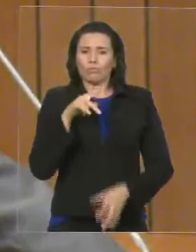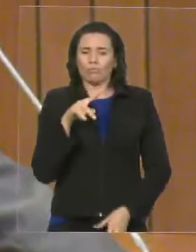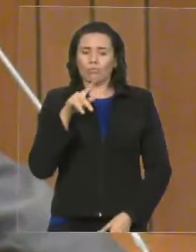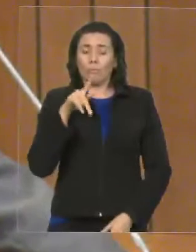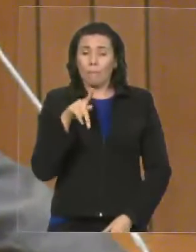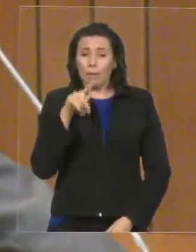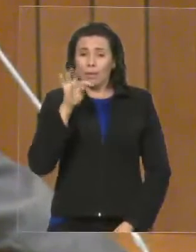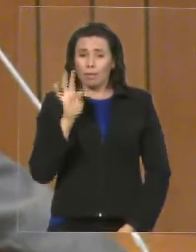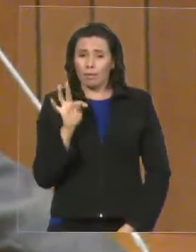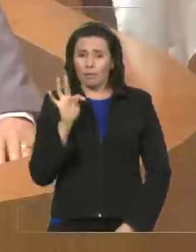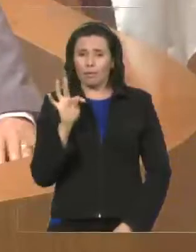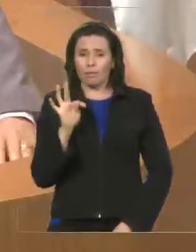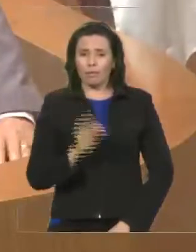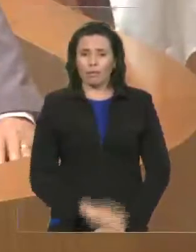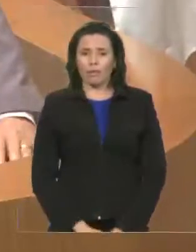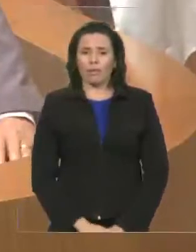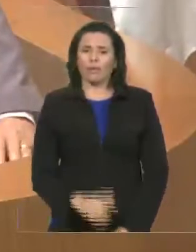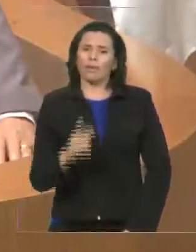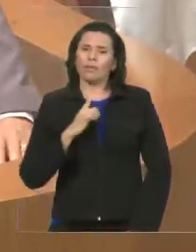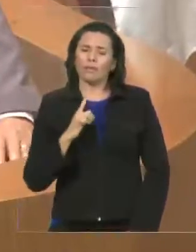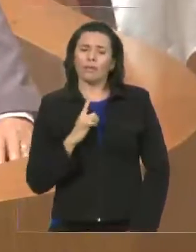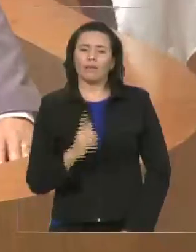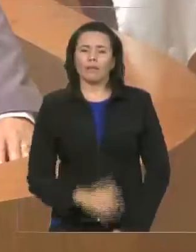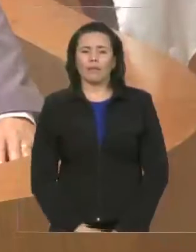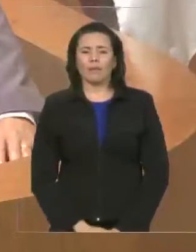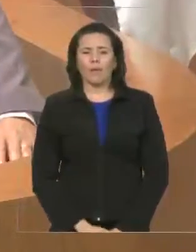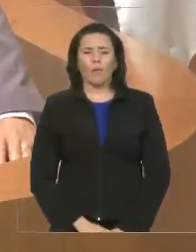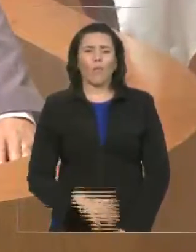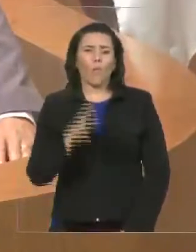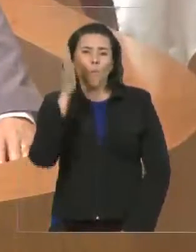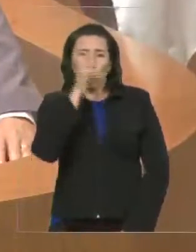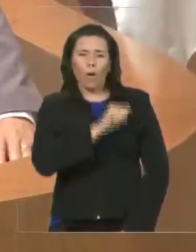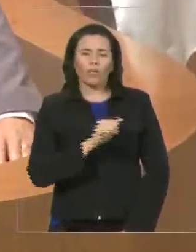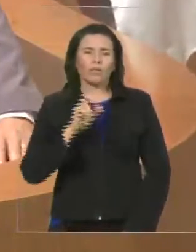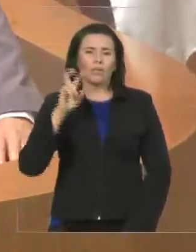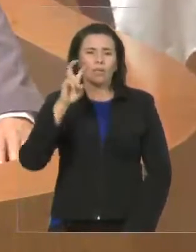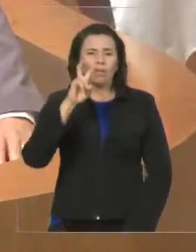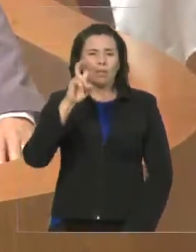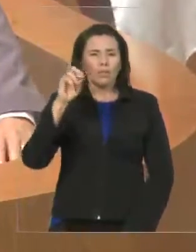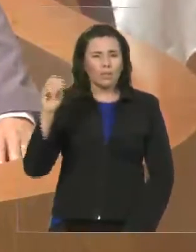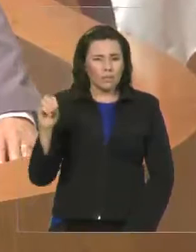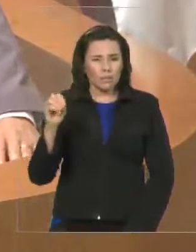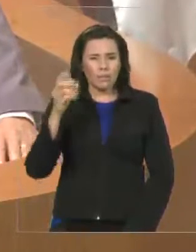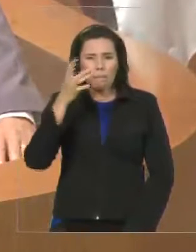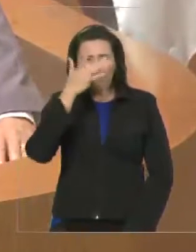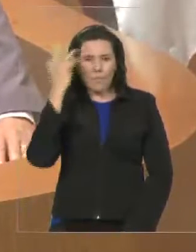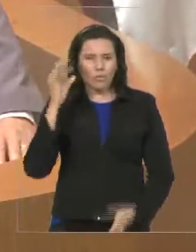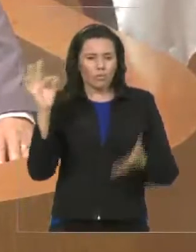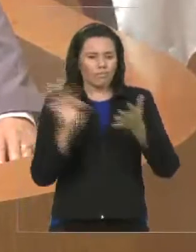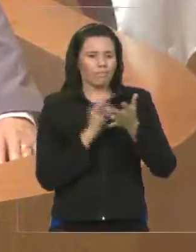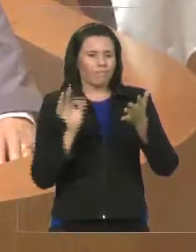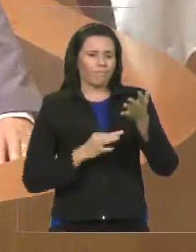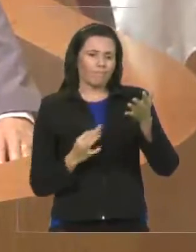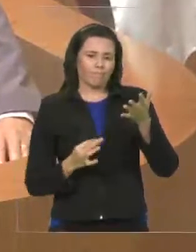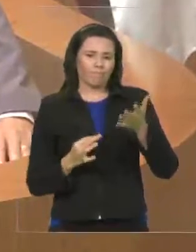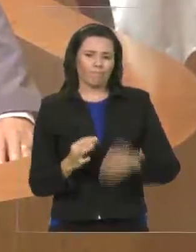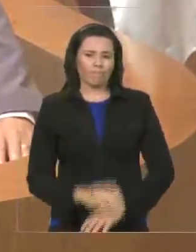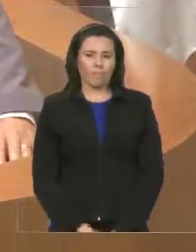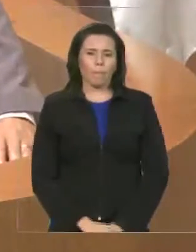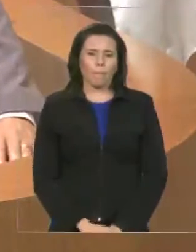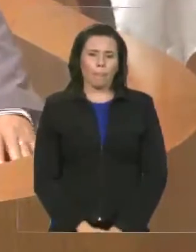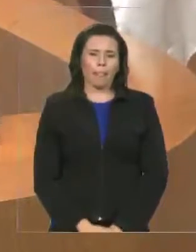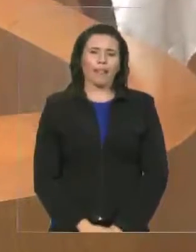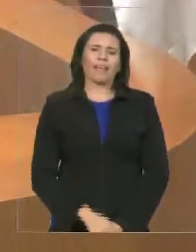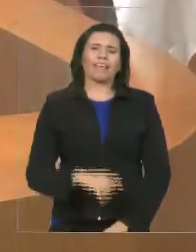no seu registro mais de quase 500 filiados de quase 150